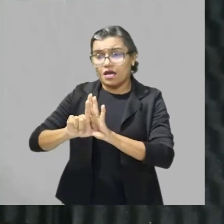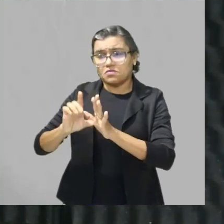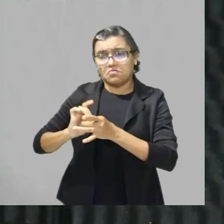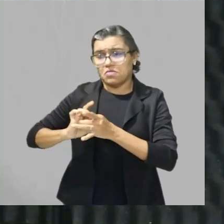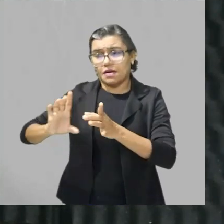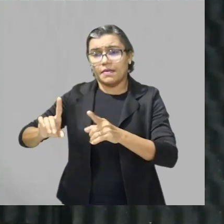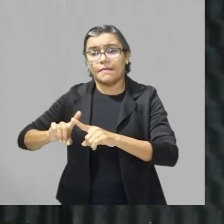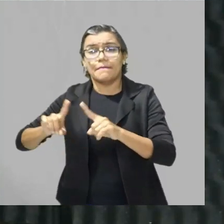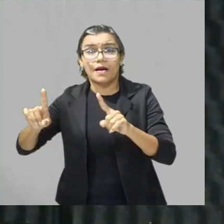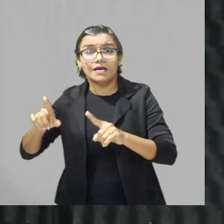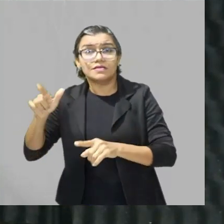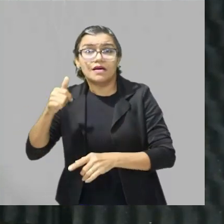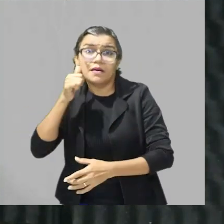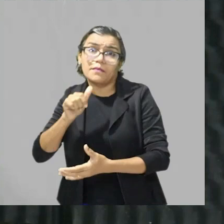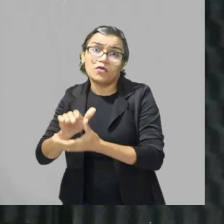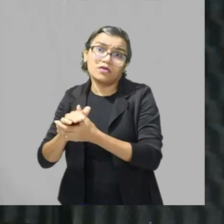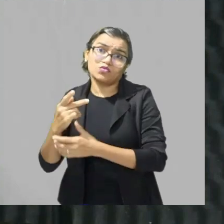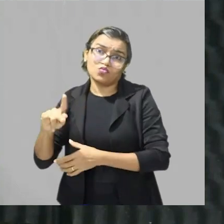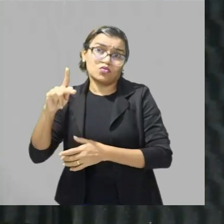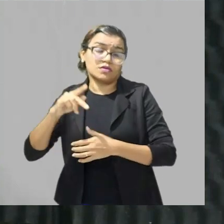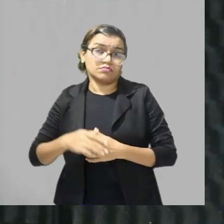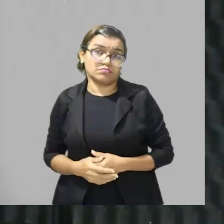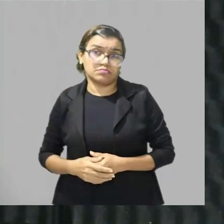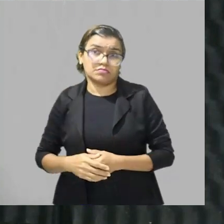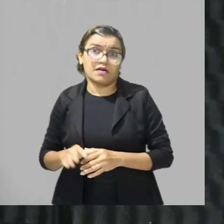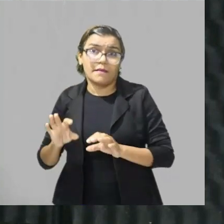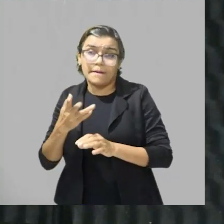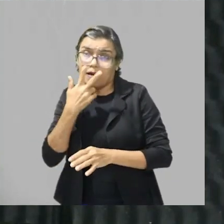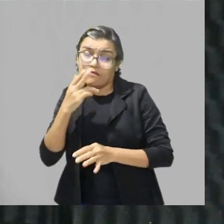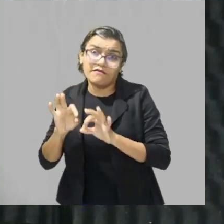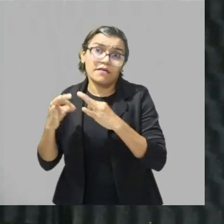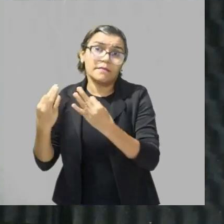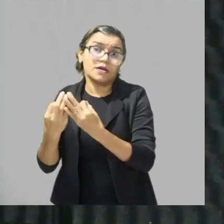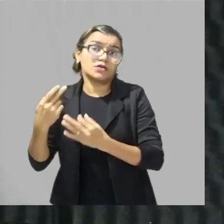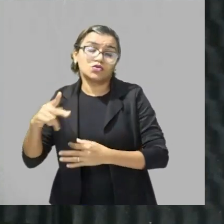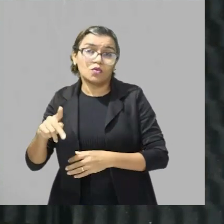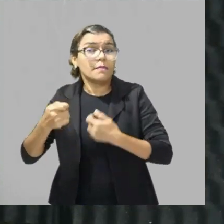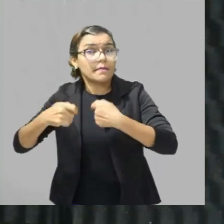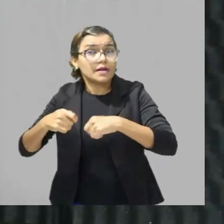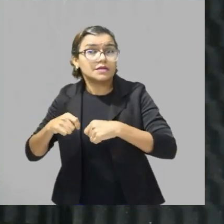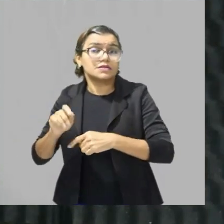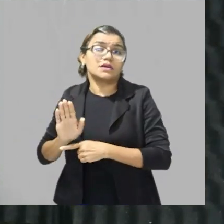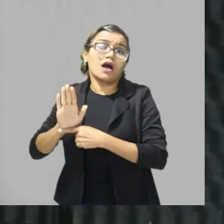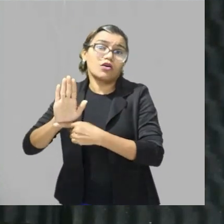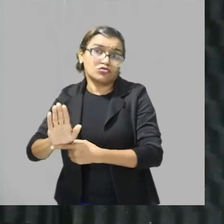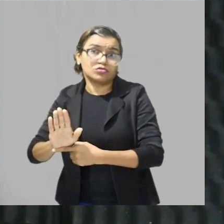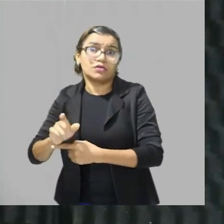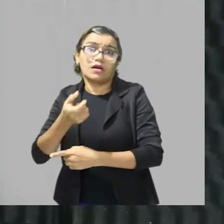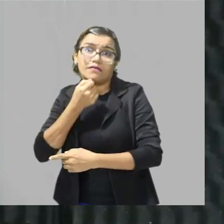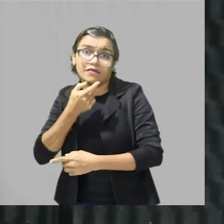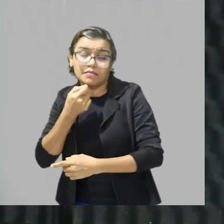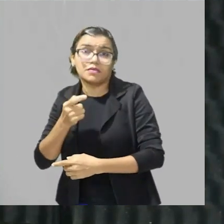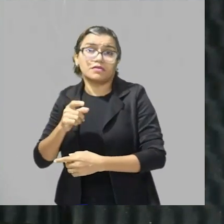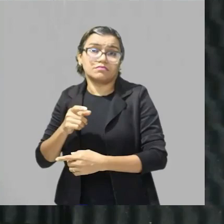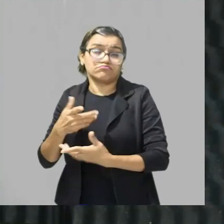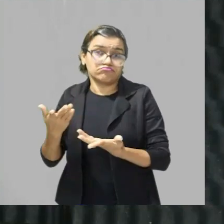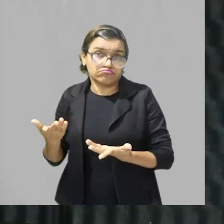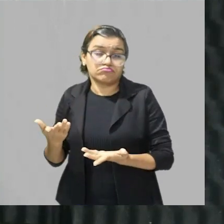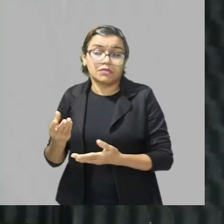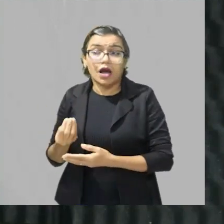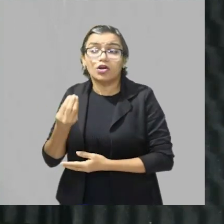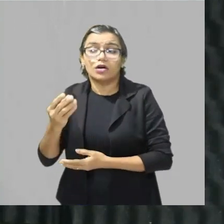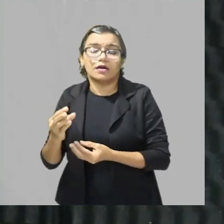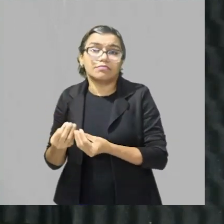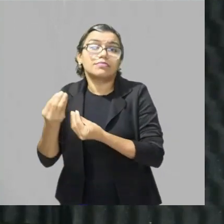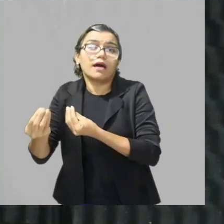permitir mas ela a mulher é sua ela é da sua família era sua esposa ele precisa da conta do remédio para que ela sobreviva